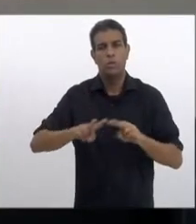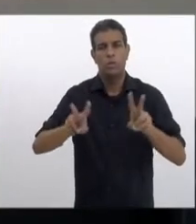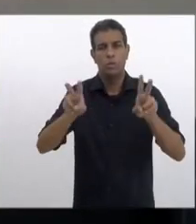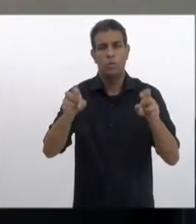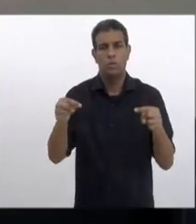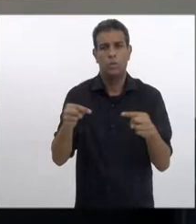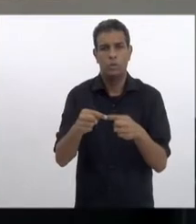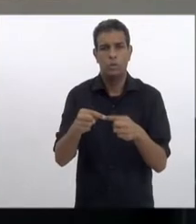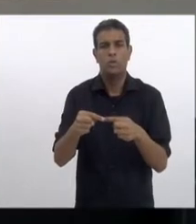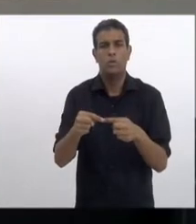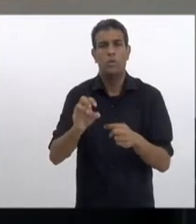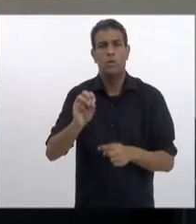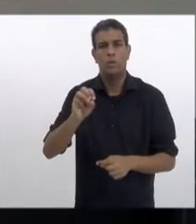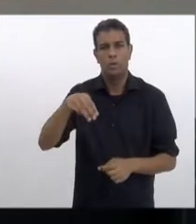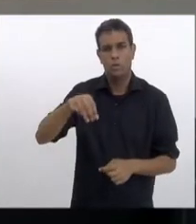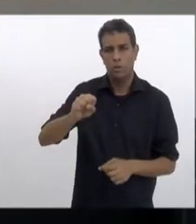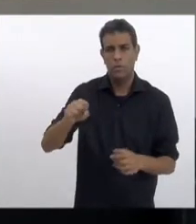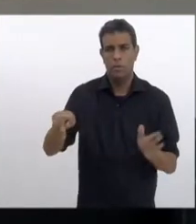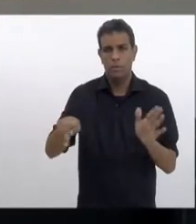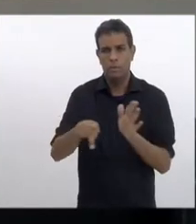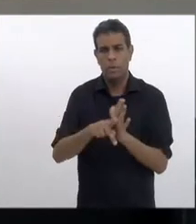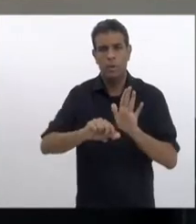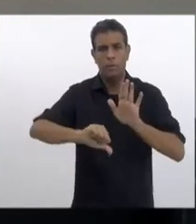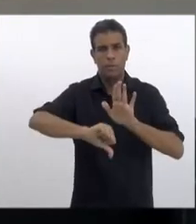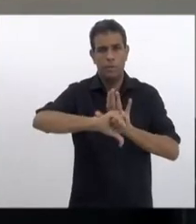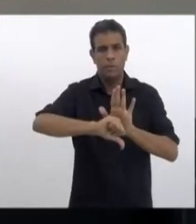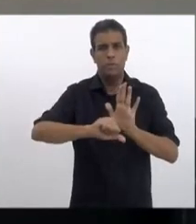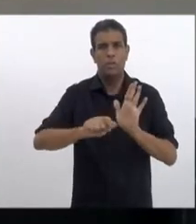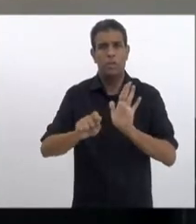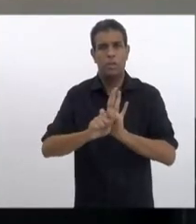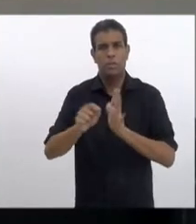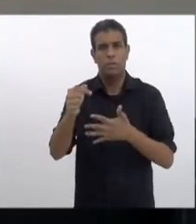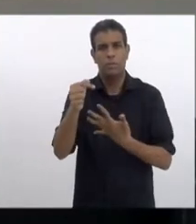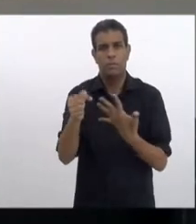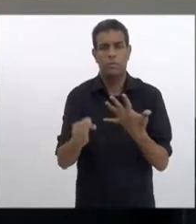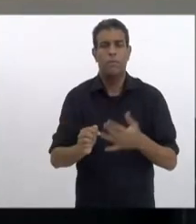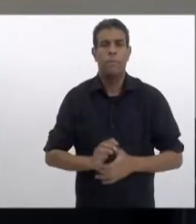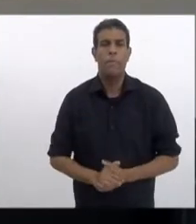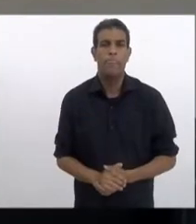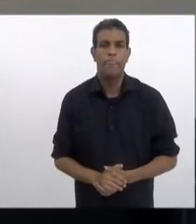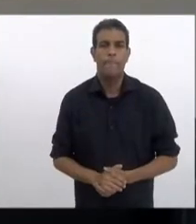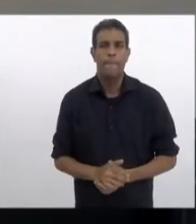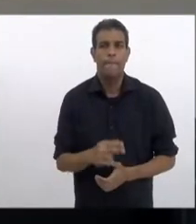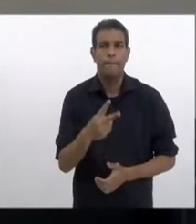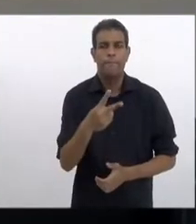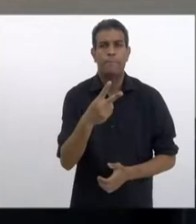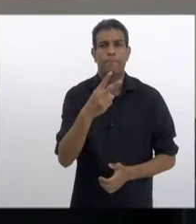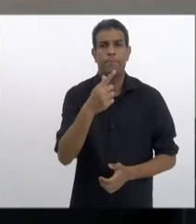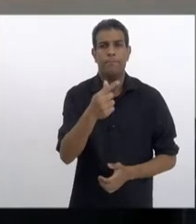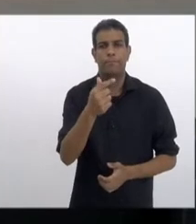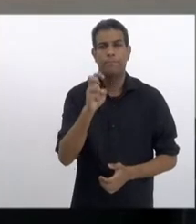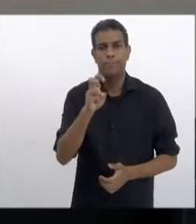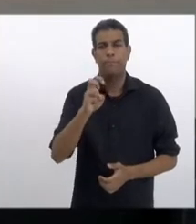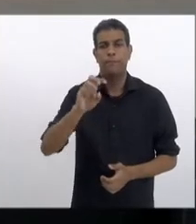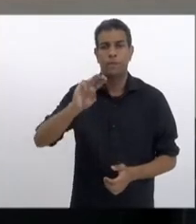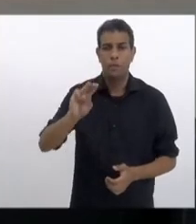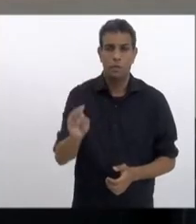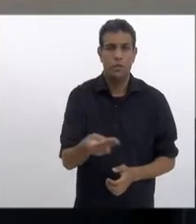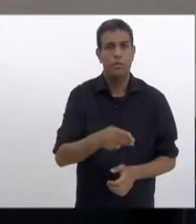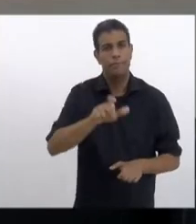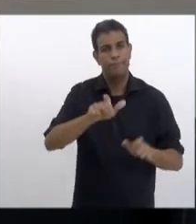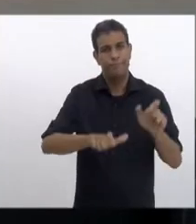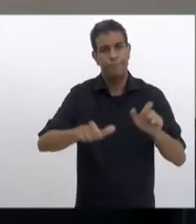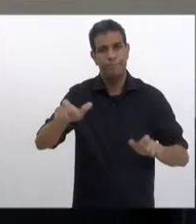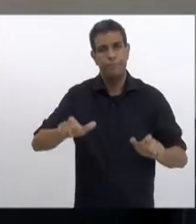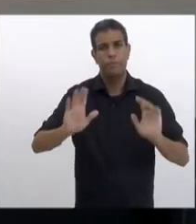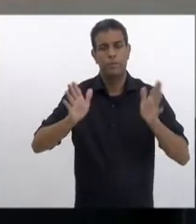das Nações Unidas sobre Drogas e Crimes. Cerca de 275 milhões de pessoas